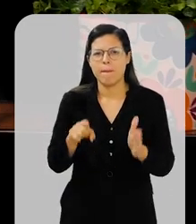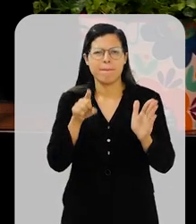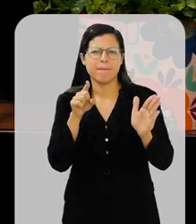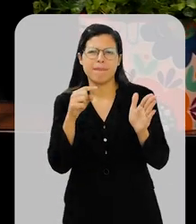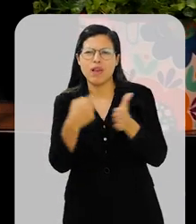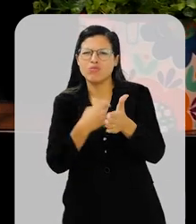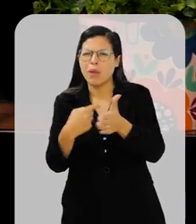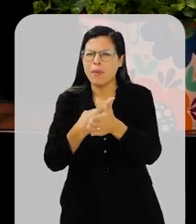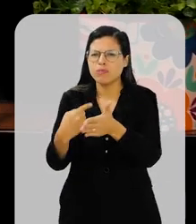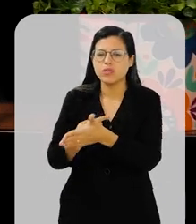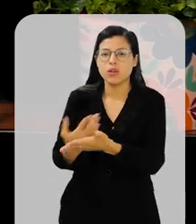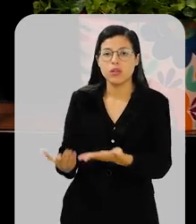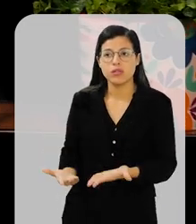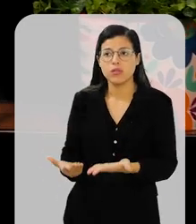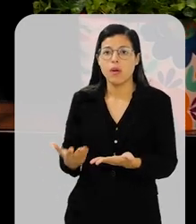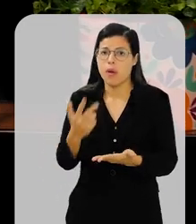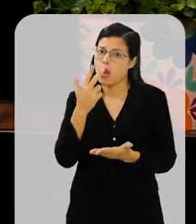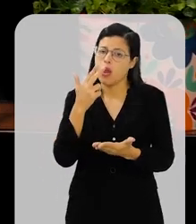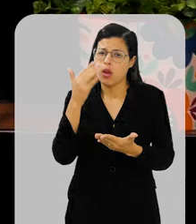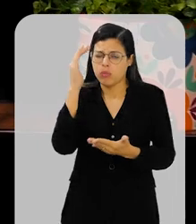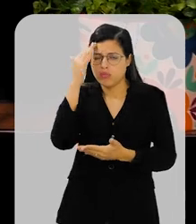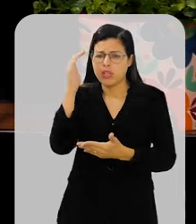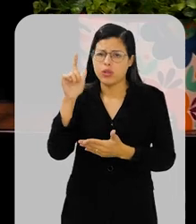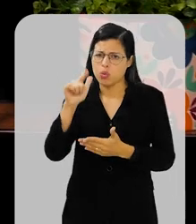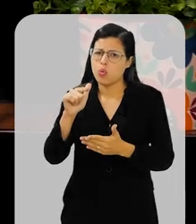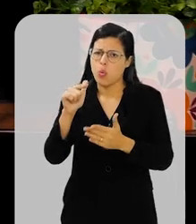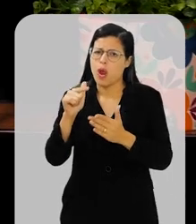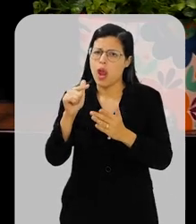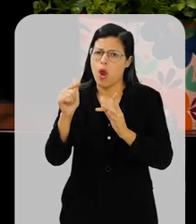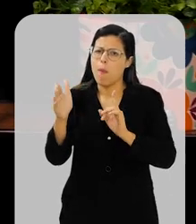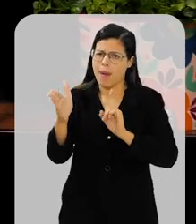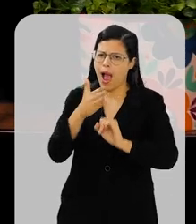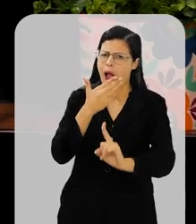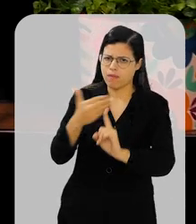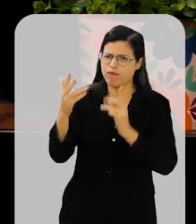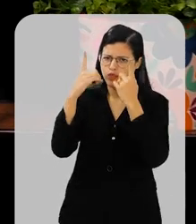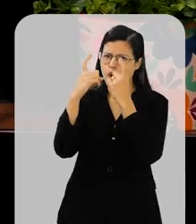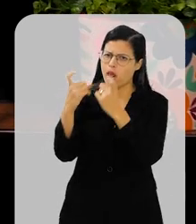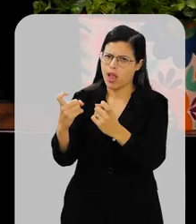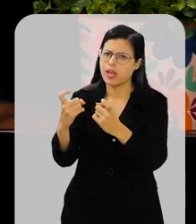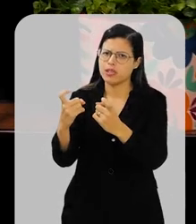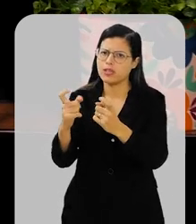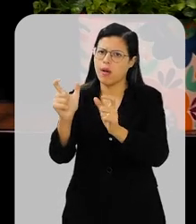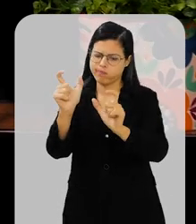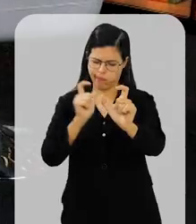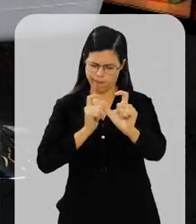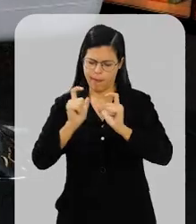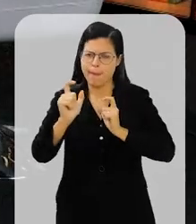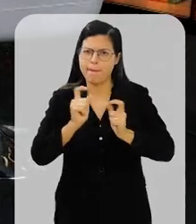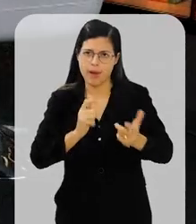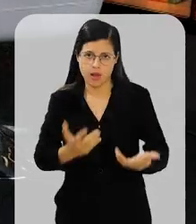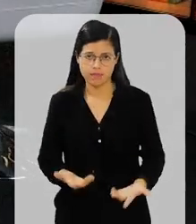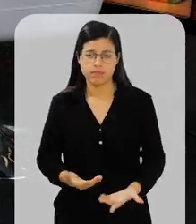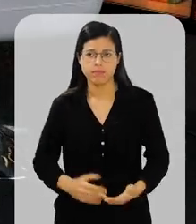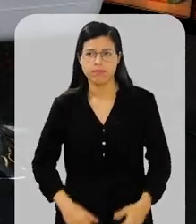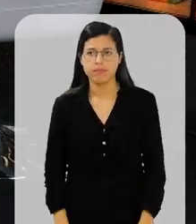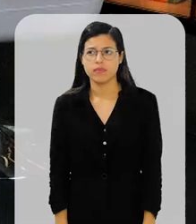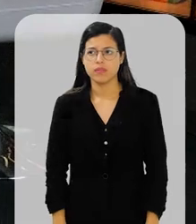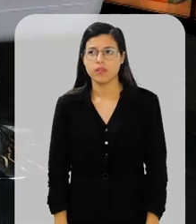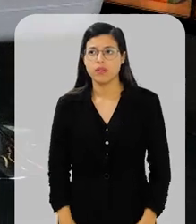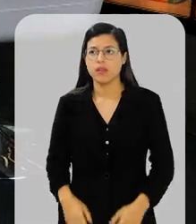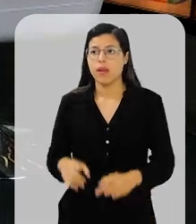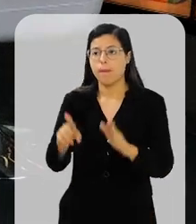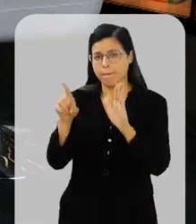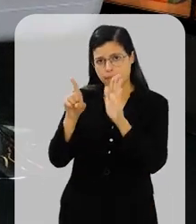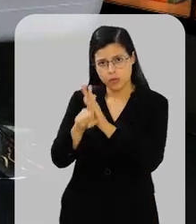você fica perguntando muito. Eu entendo isso como uma agressão. Uma agressão verbal. Mas aí